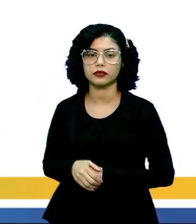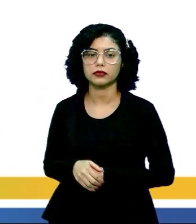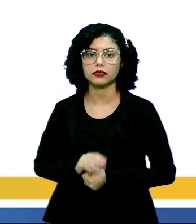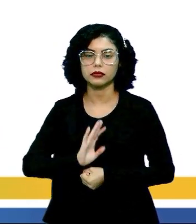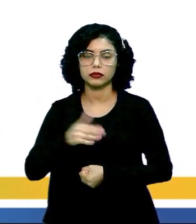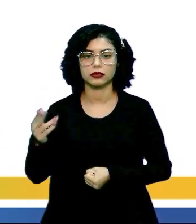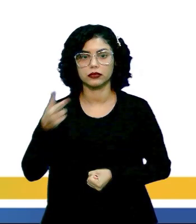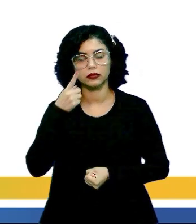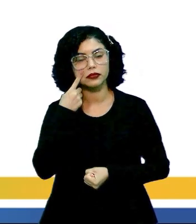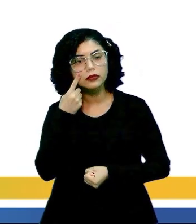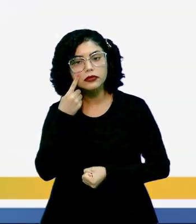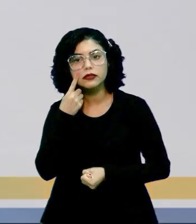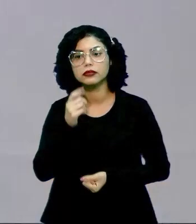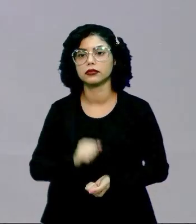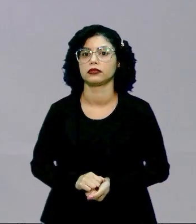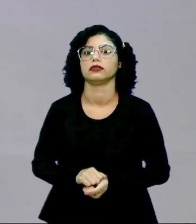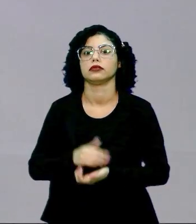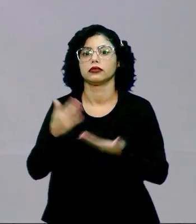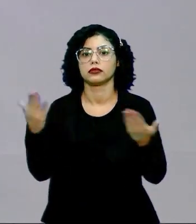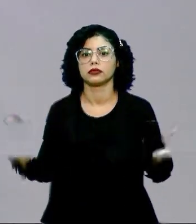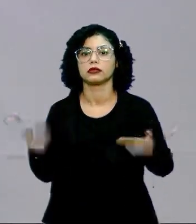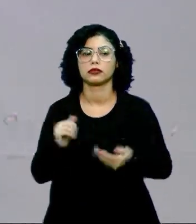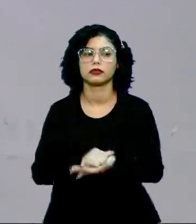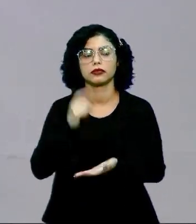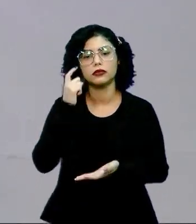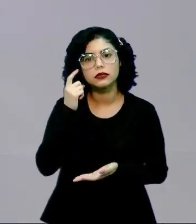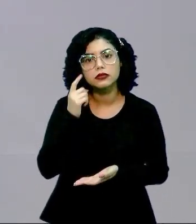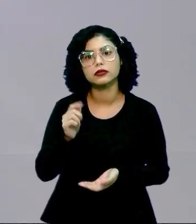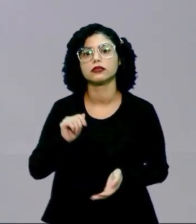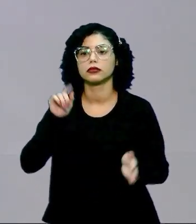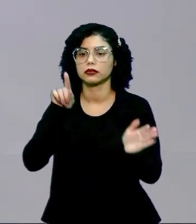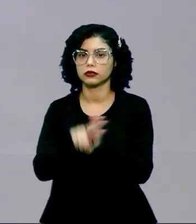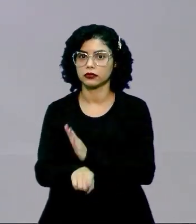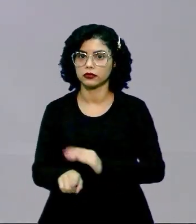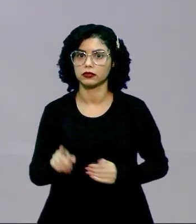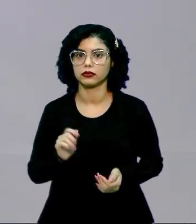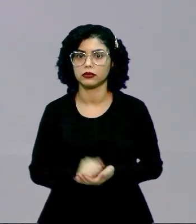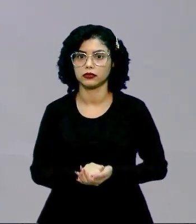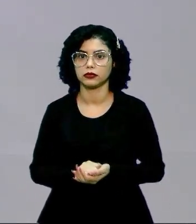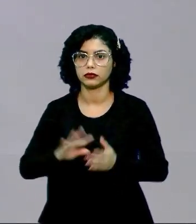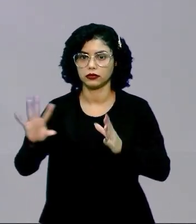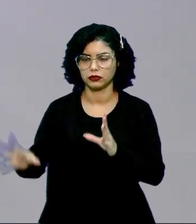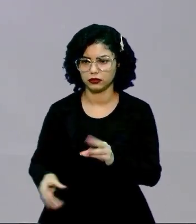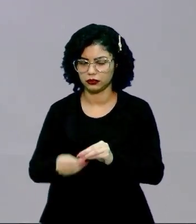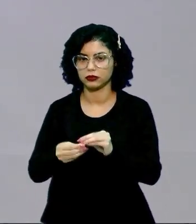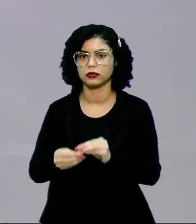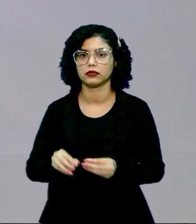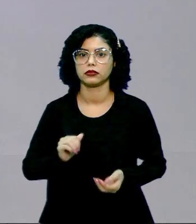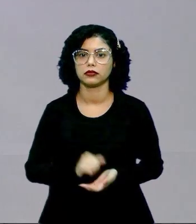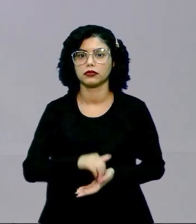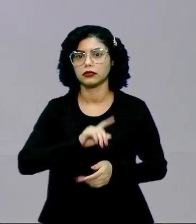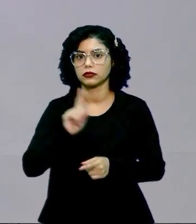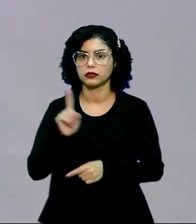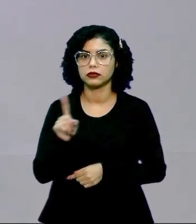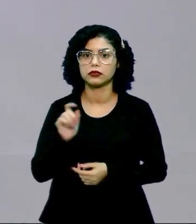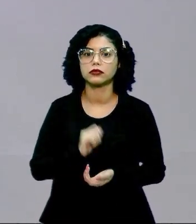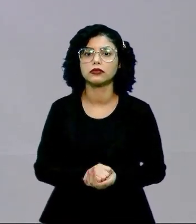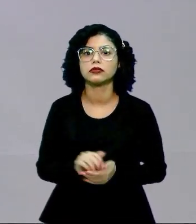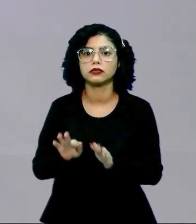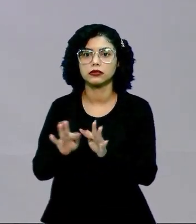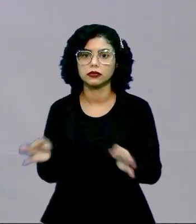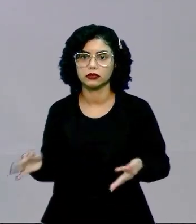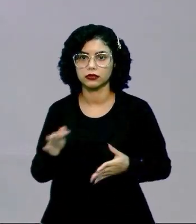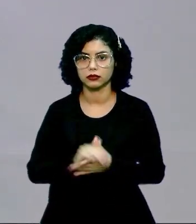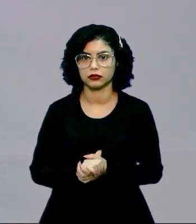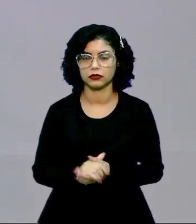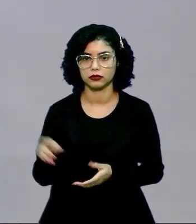Quando a gente olha uma questão dessa, pessoal, a gente pensa que a questão ela é complexa, mas não, ela é